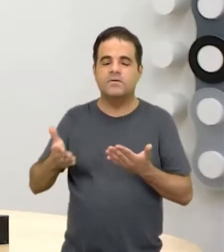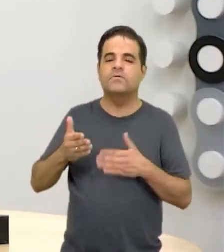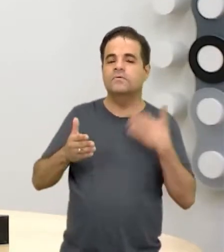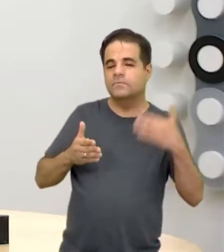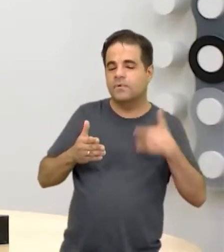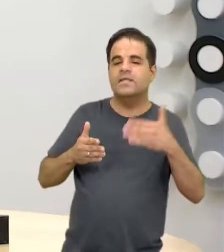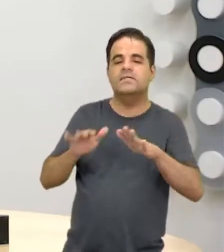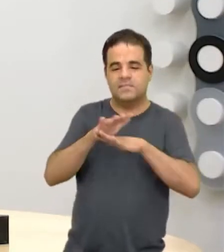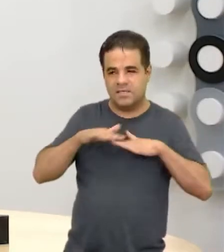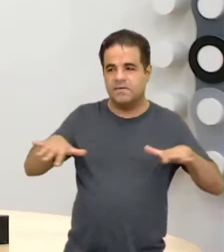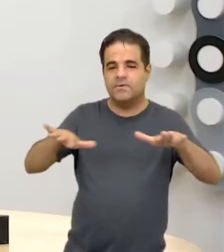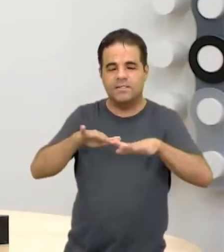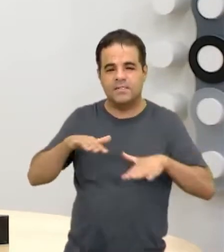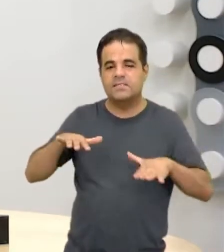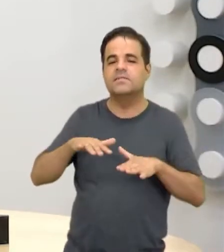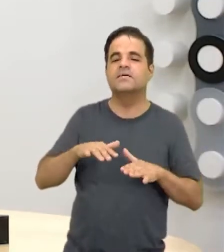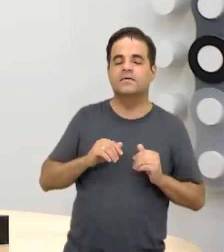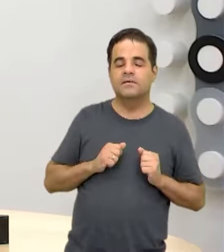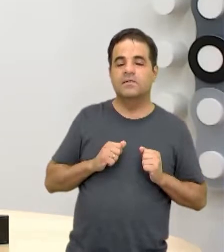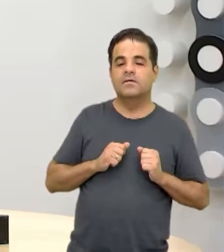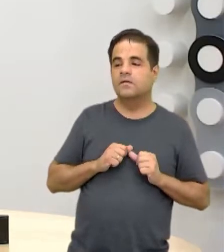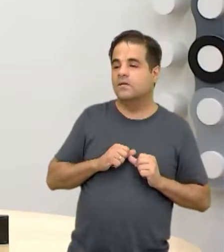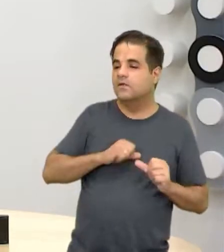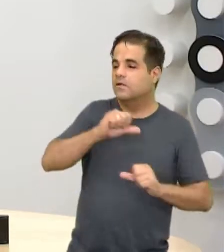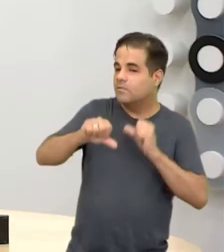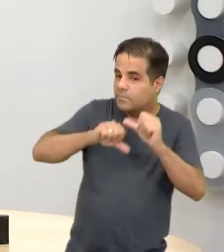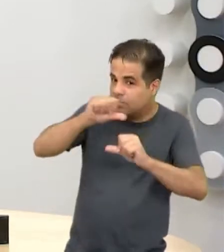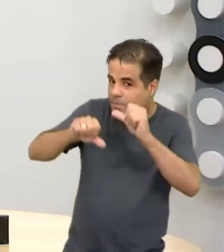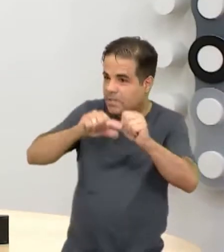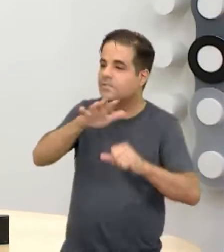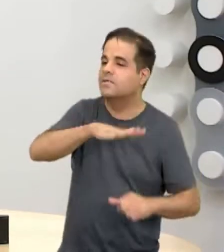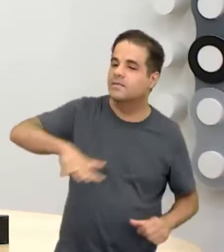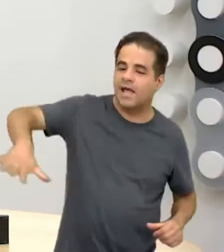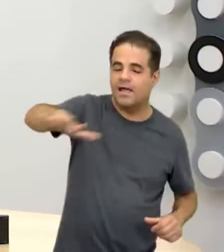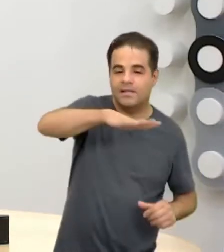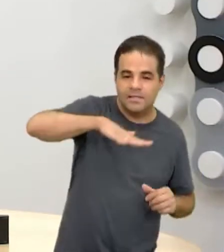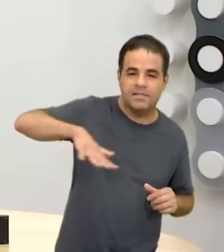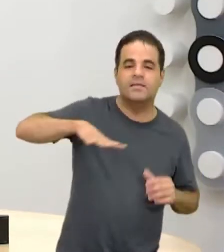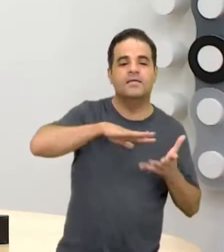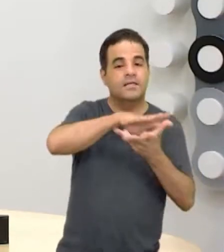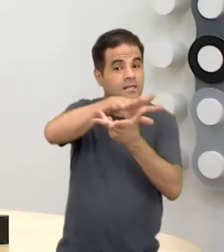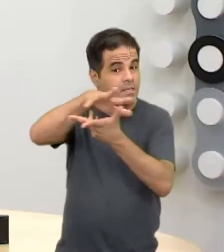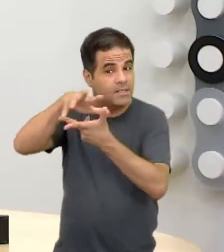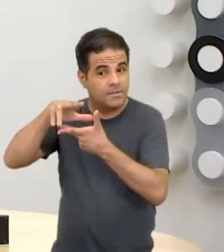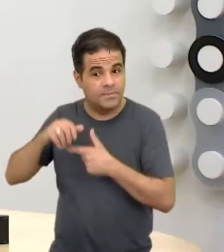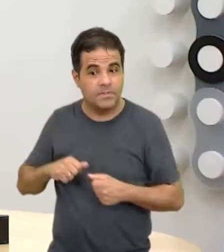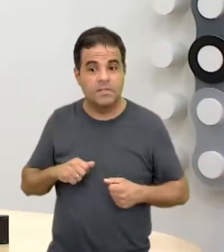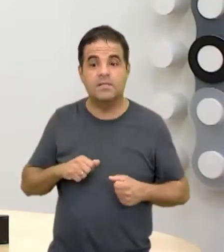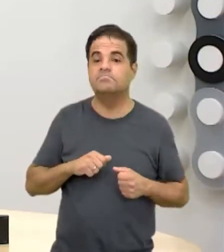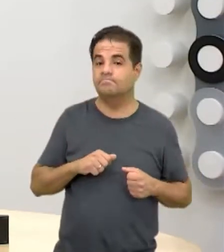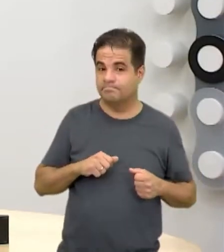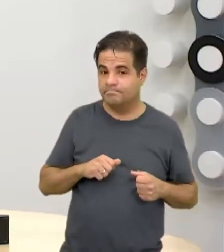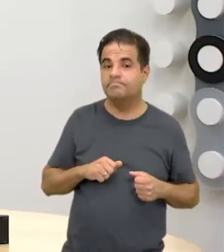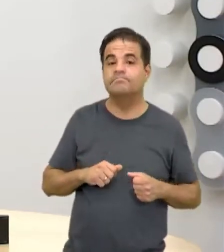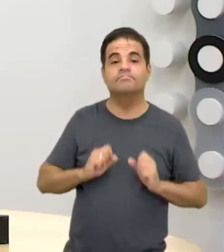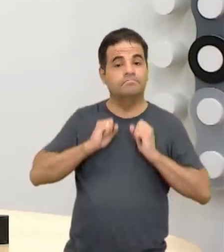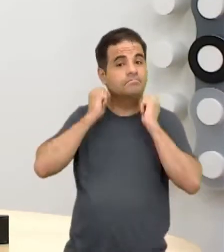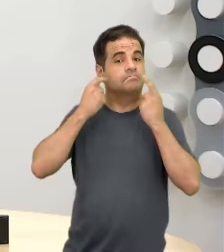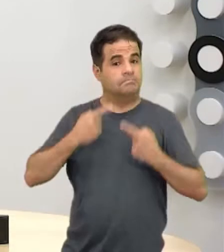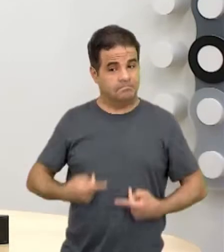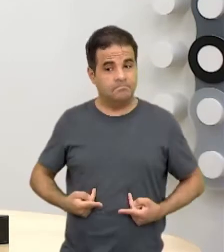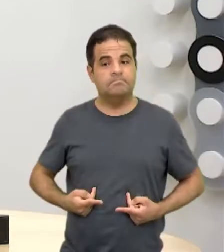Giovanni, Holoceno foi a fase das mudanças ou transformações ambientais sobre o planeta, que recai sobre o ser humano,